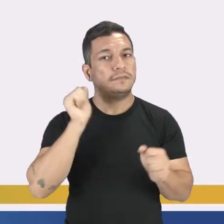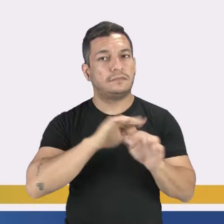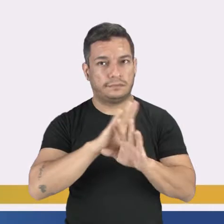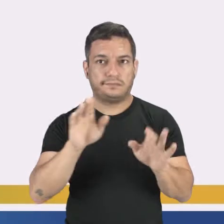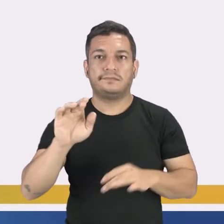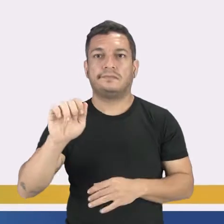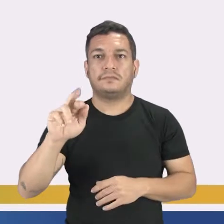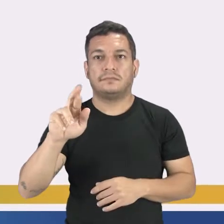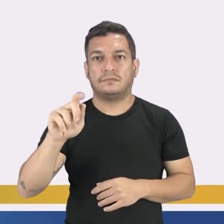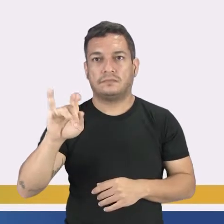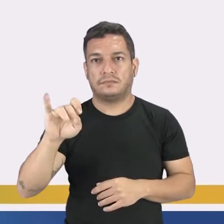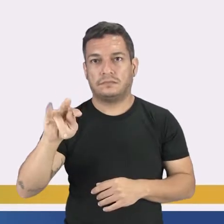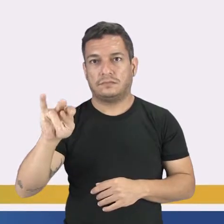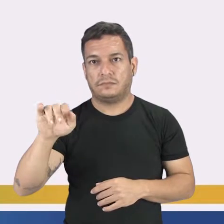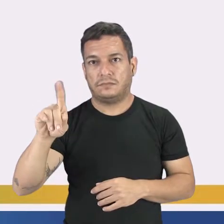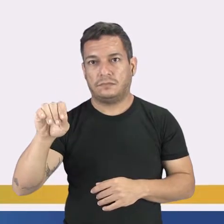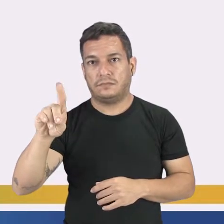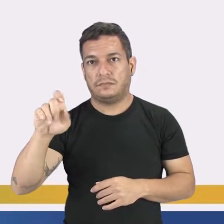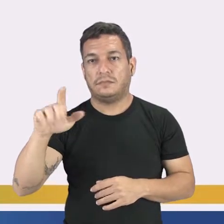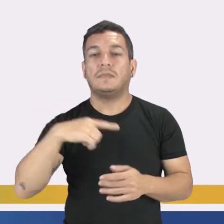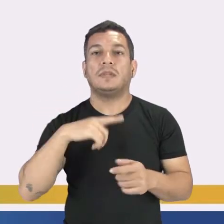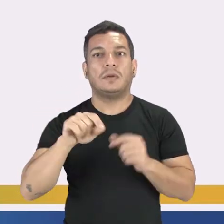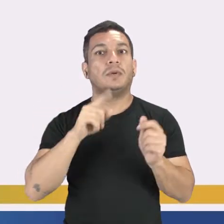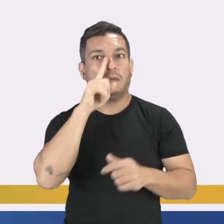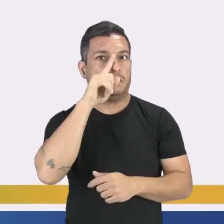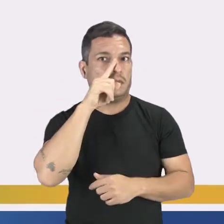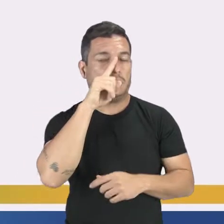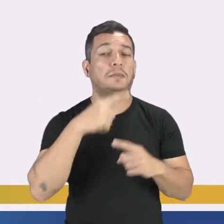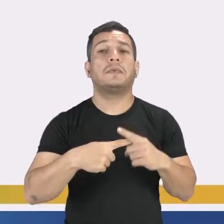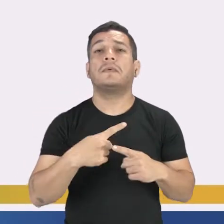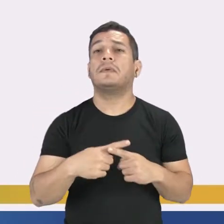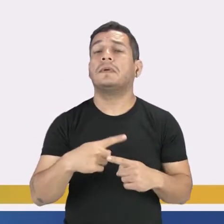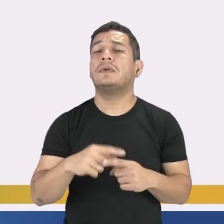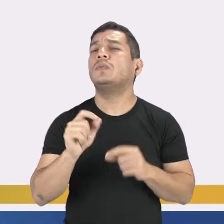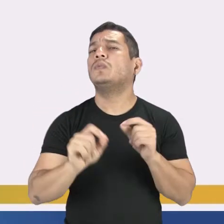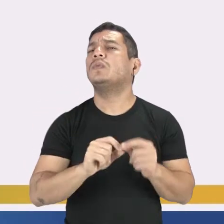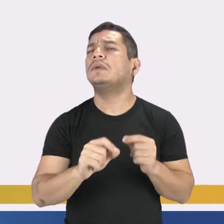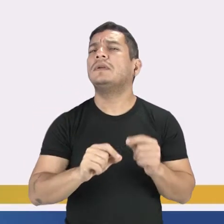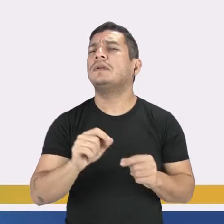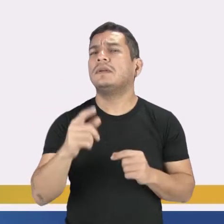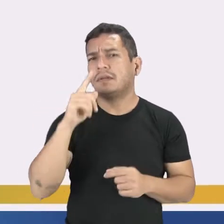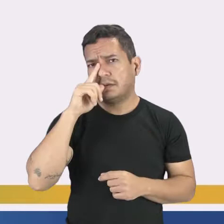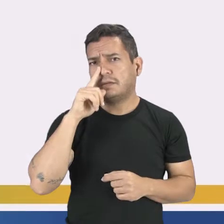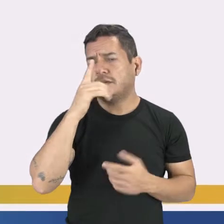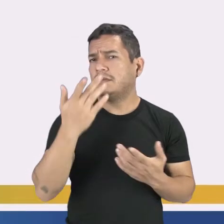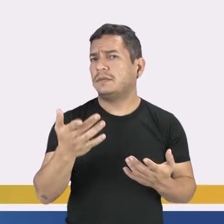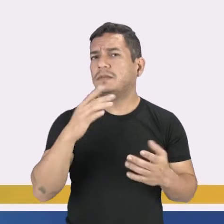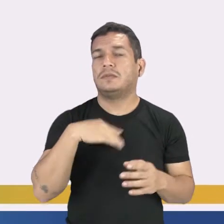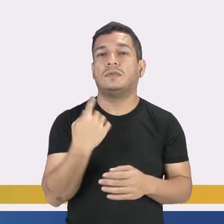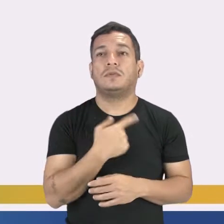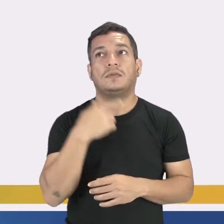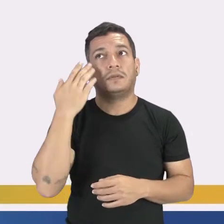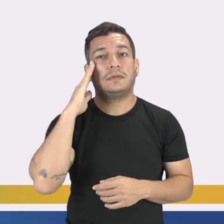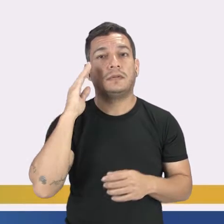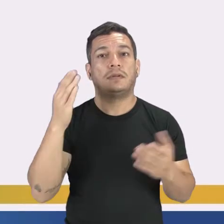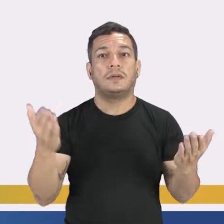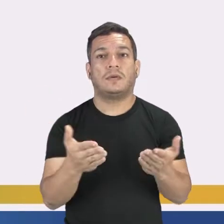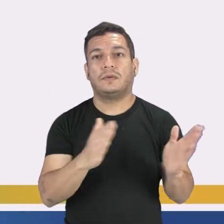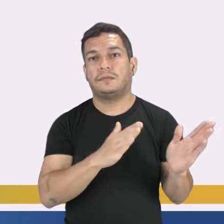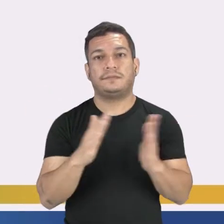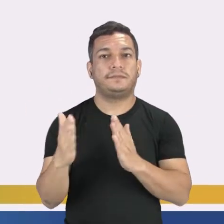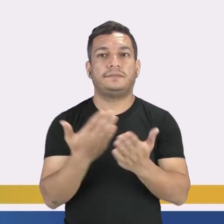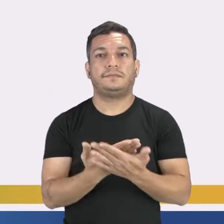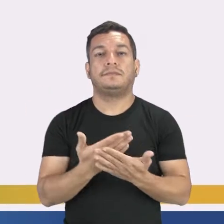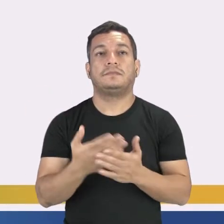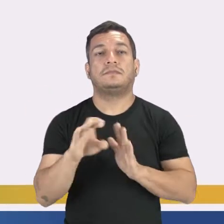radioatividade e que isso apresenta determinado perigo. Agora, o porquê e o que exatamente é radioatividade, a gente vai entender ao longo da aula.